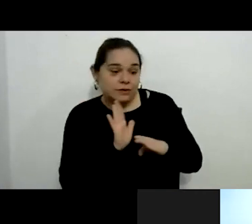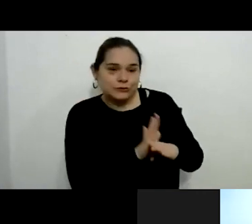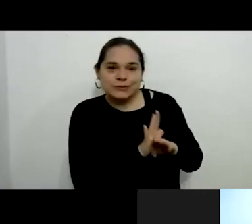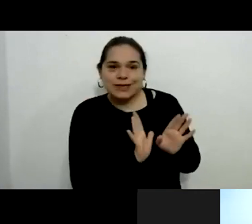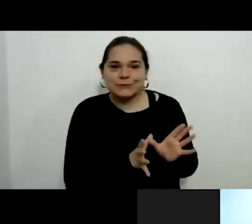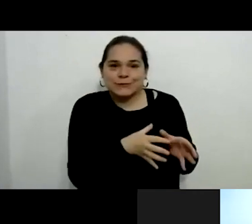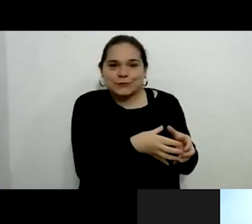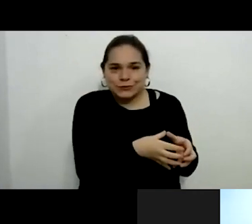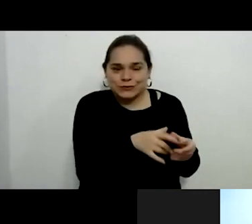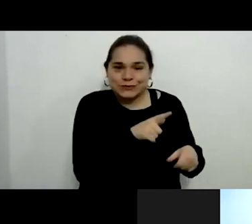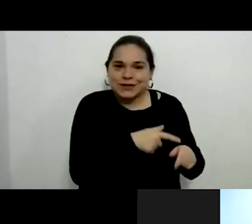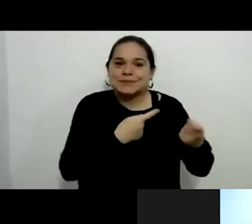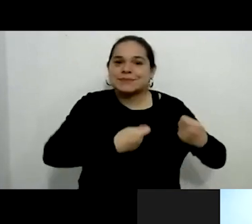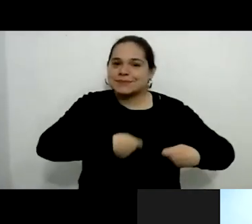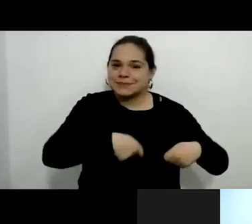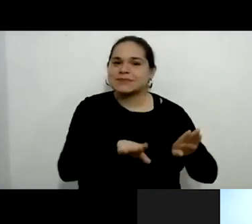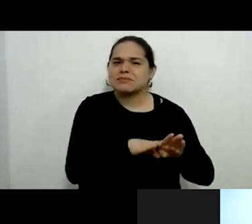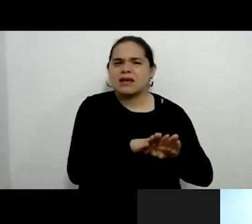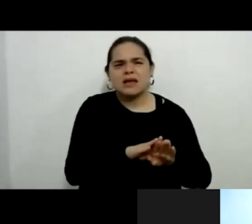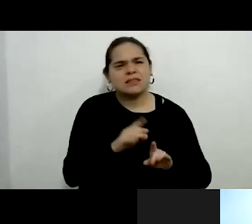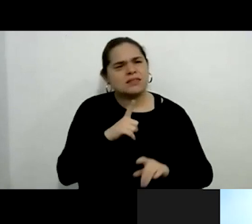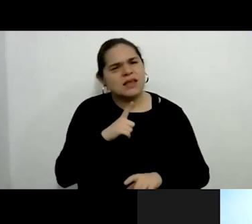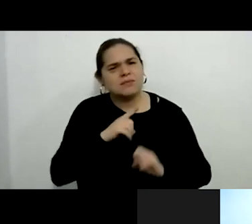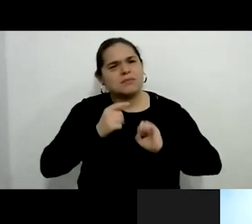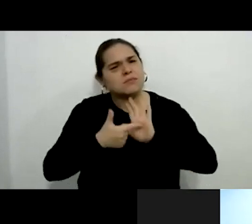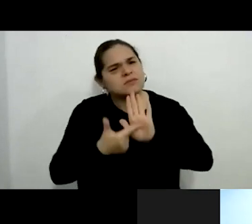precisarem até para esclarecer essa ferramenta,